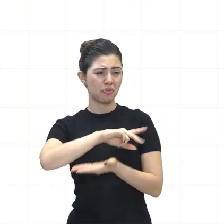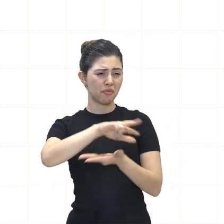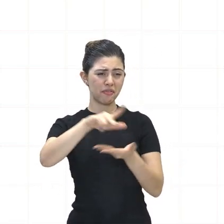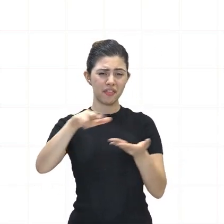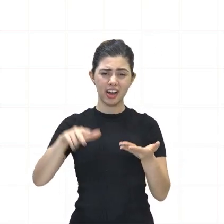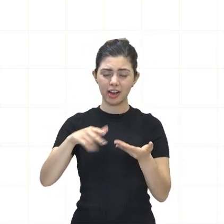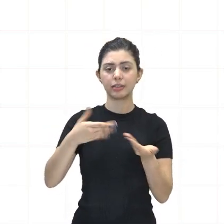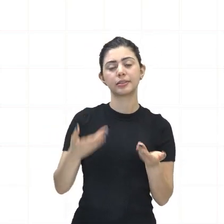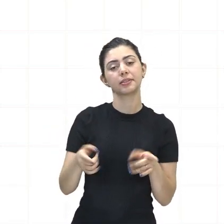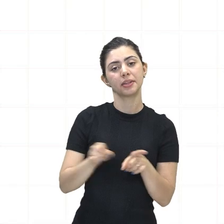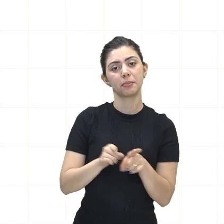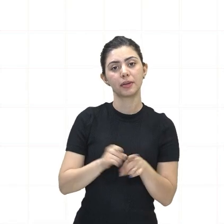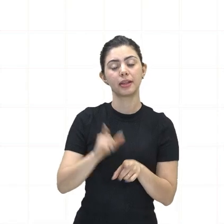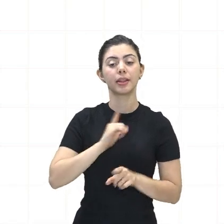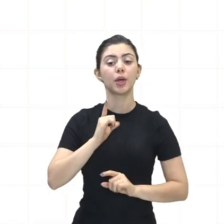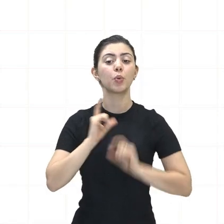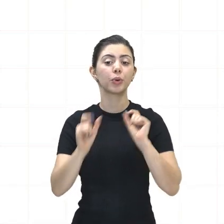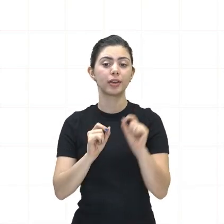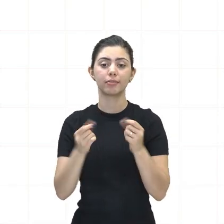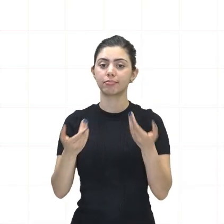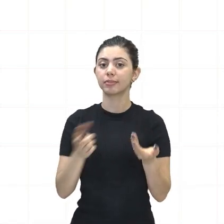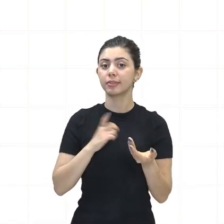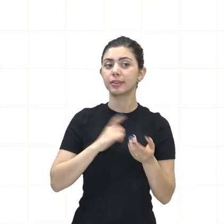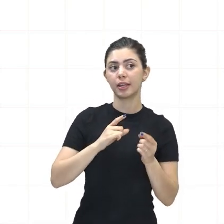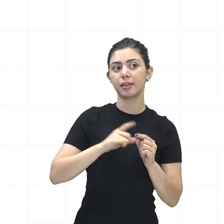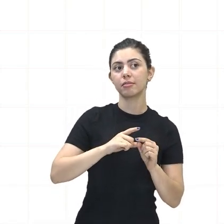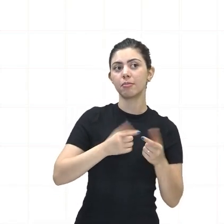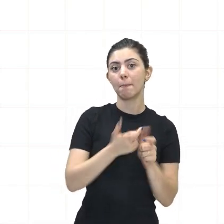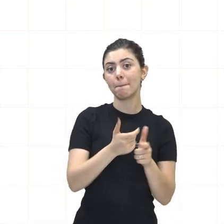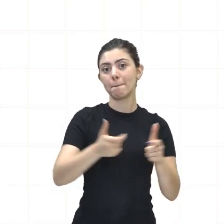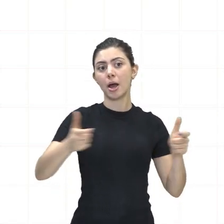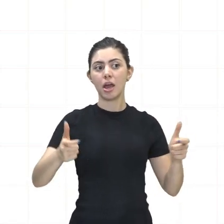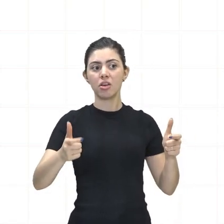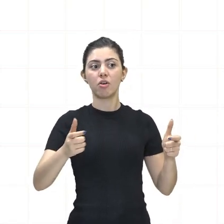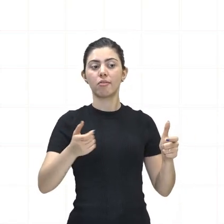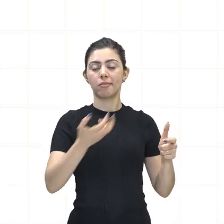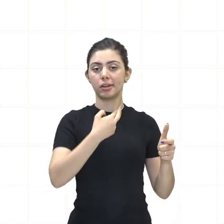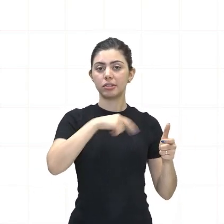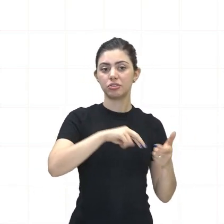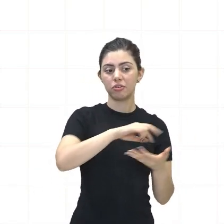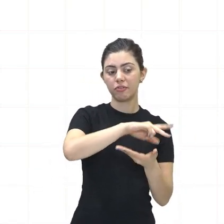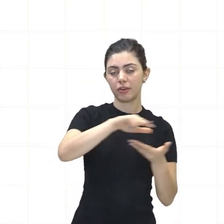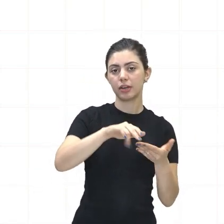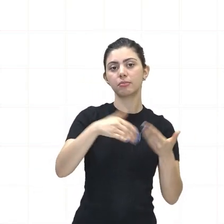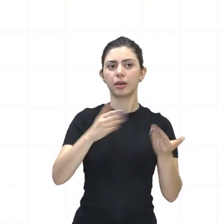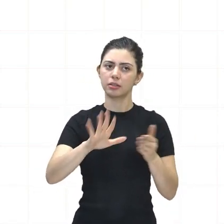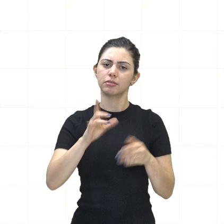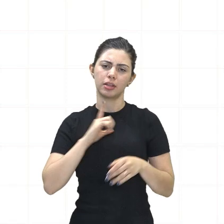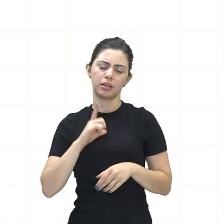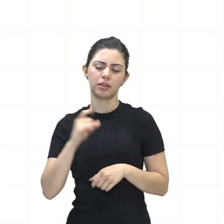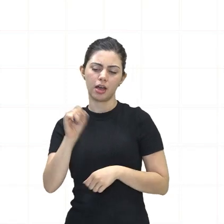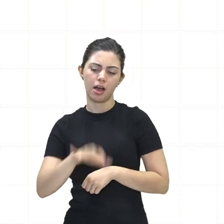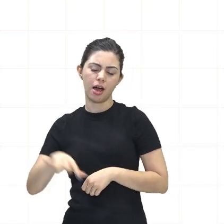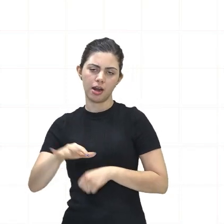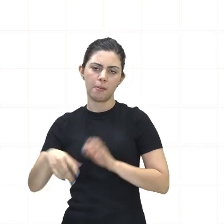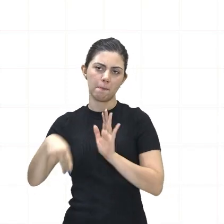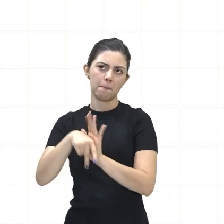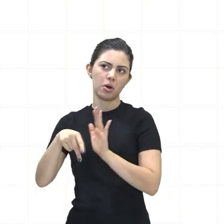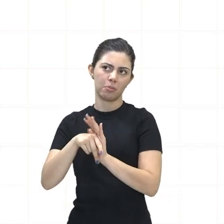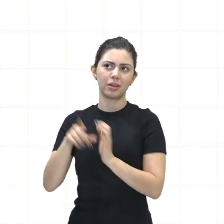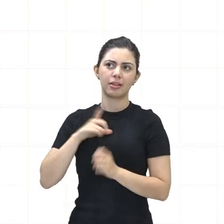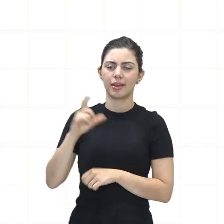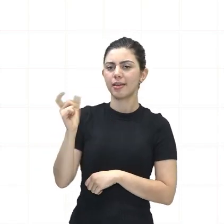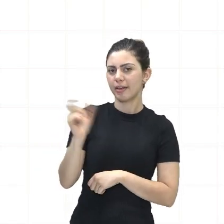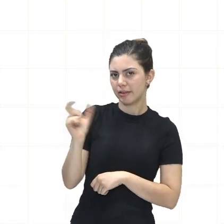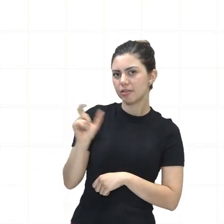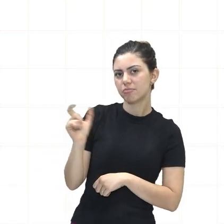a presença ali de uma variação maior. Tem áreas que são muçulmanas, né? Pregam ali o islamismo, mas também vai ter uma variação um pouco